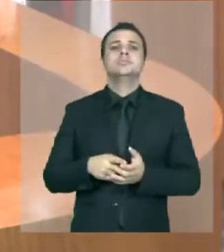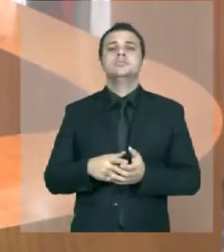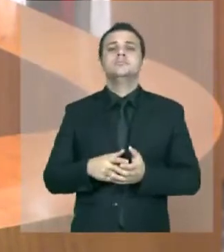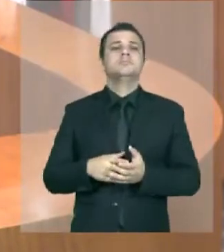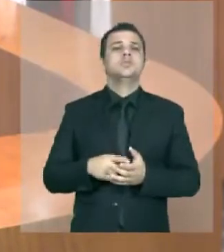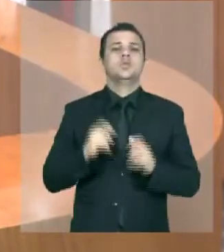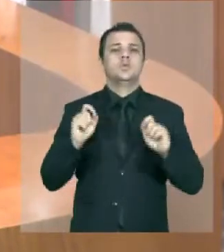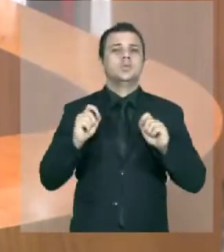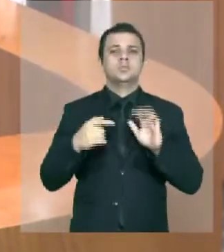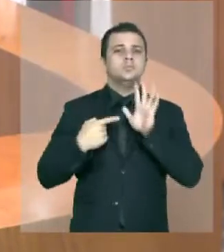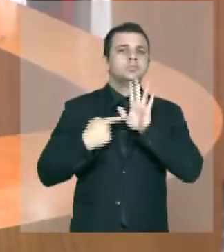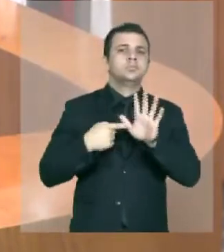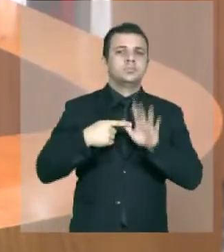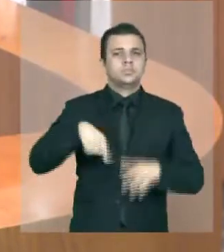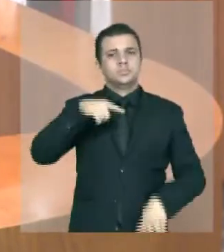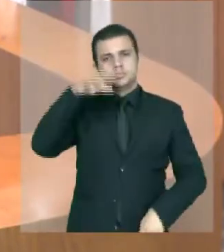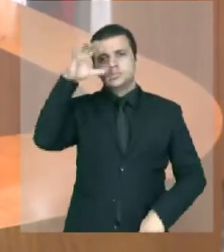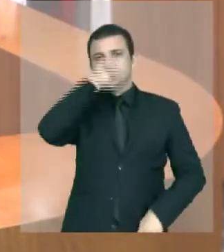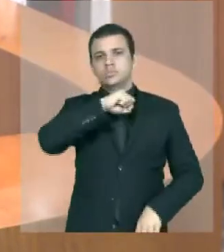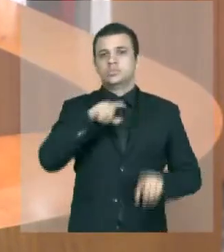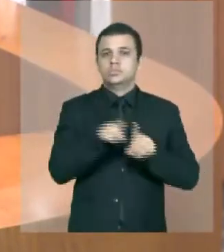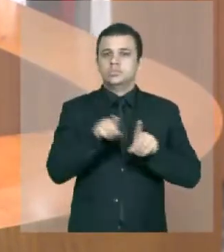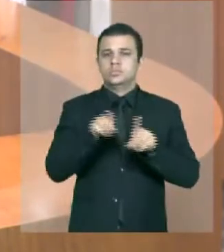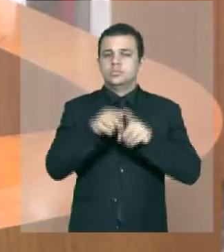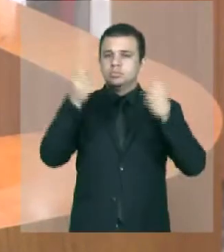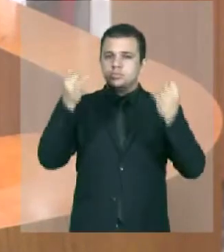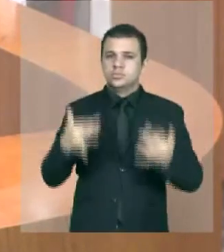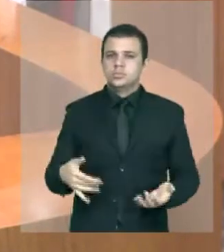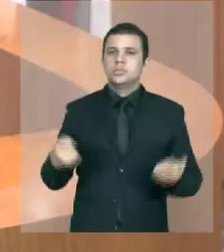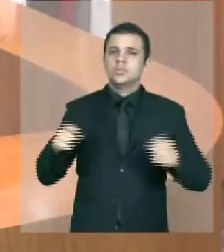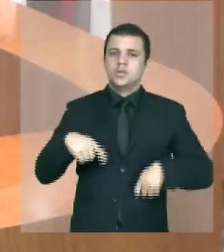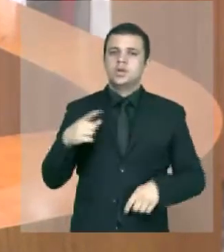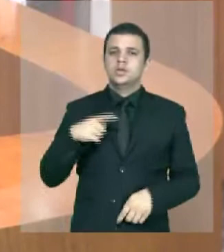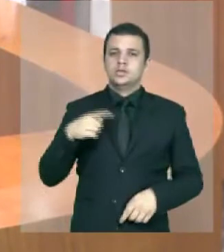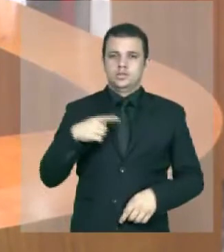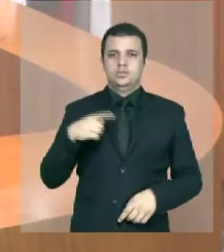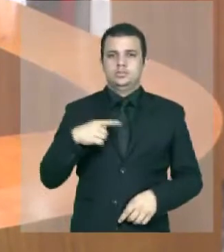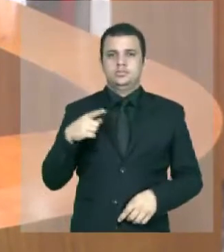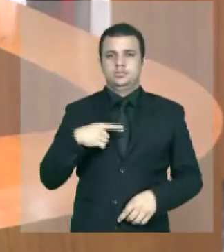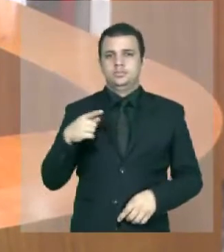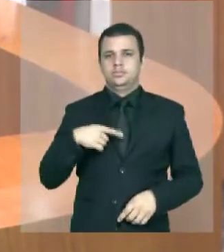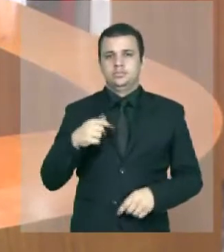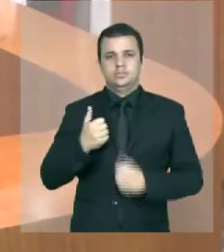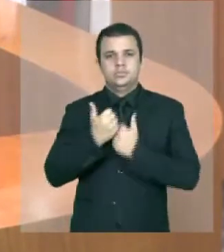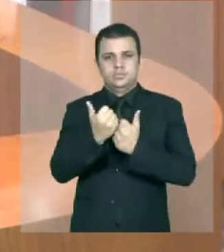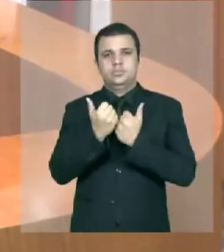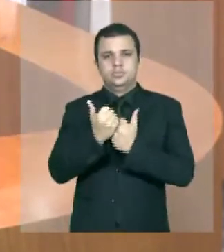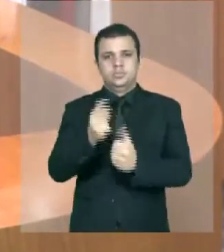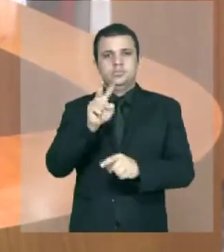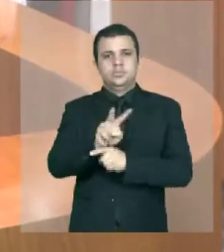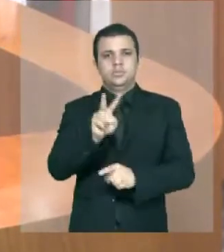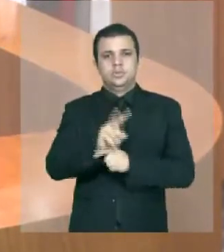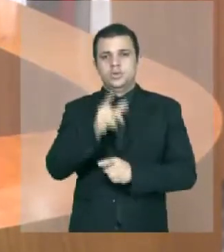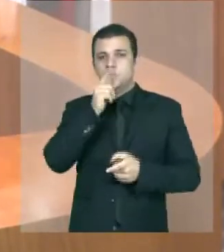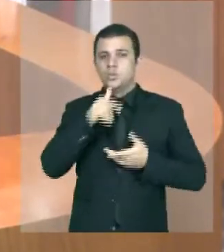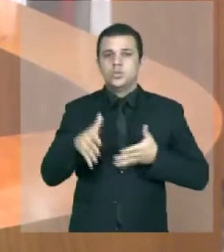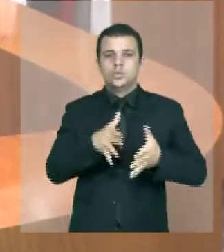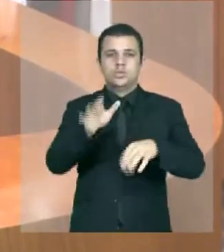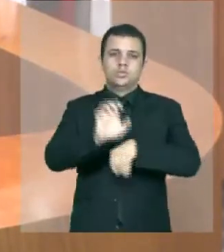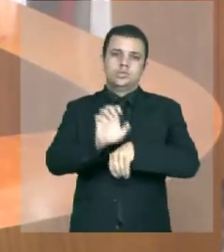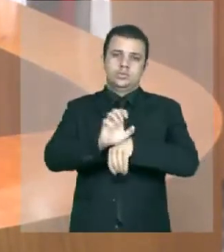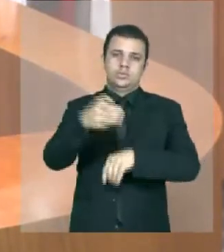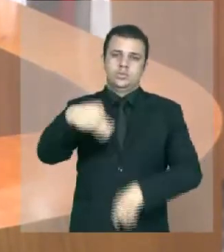compreensão e direcionar políticas de apoio à preservação dos rios do estado do Maranhão. É uma